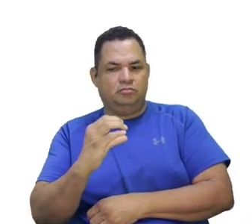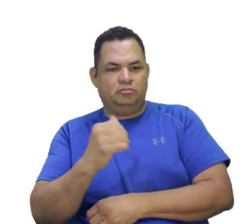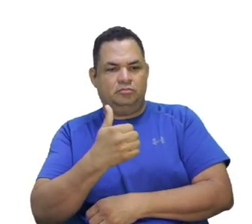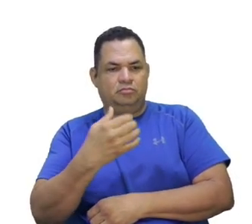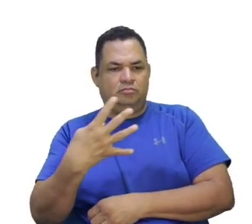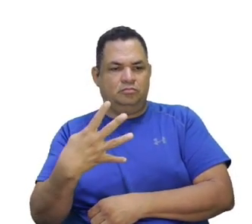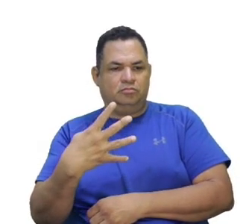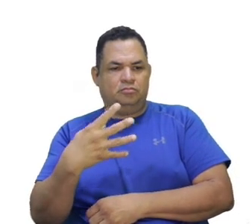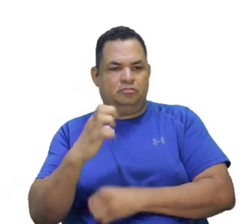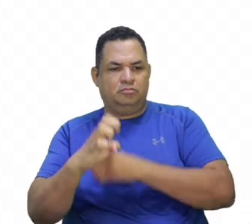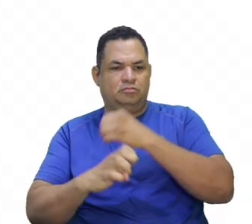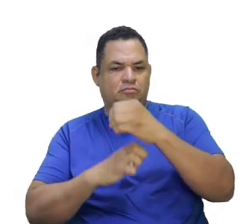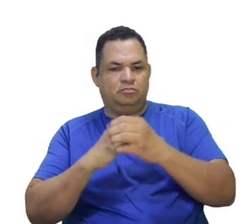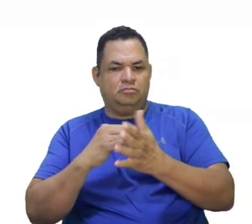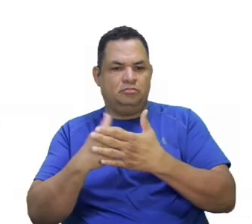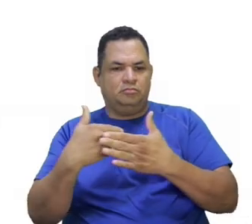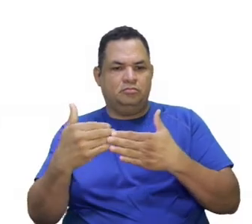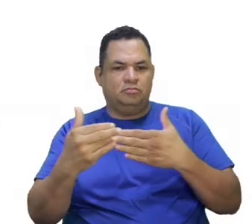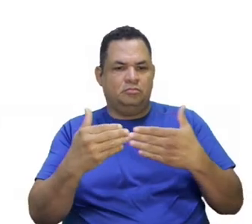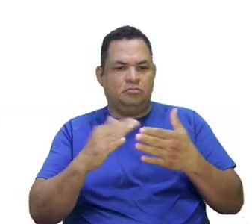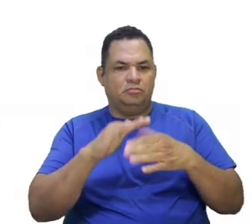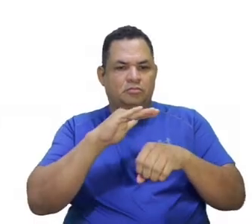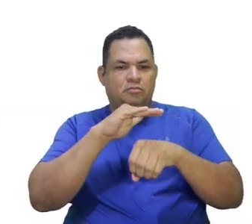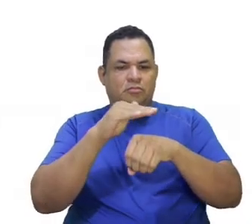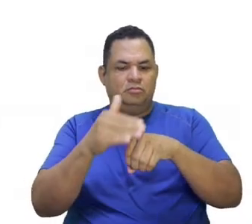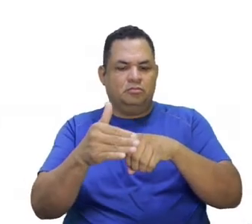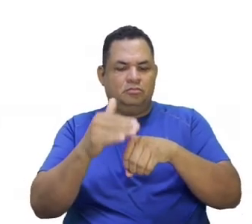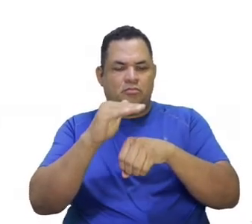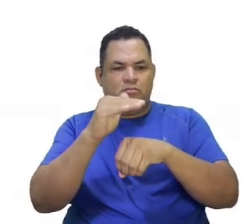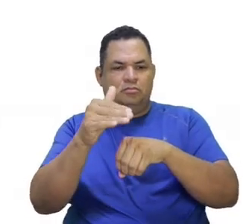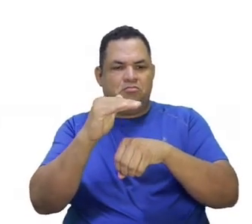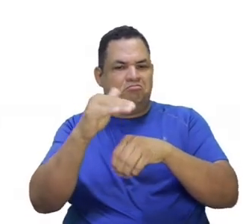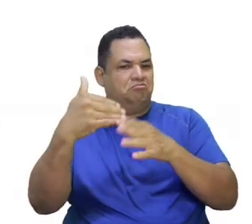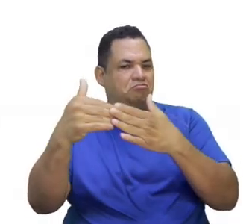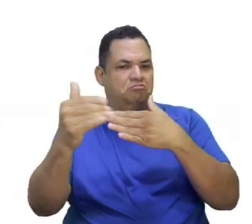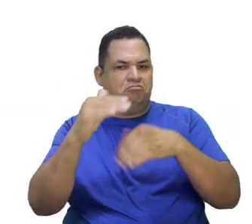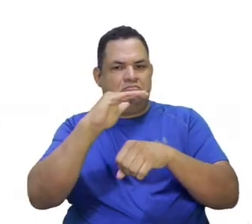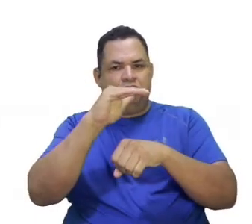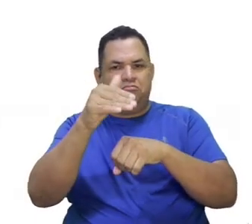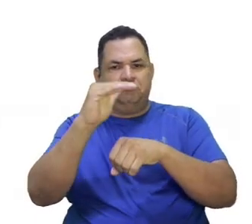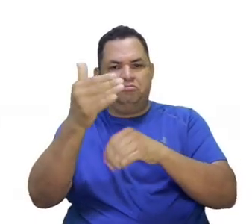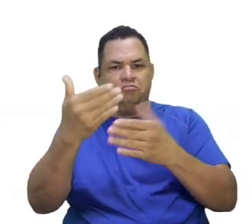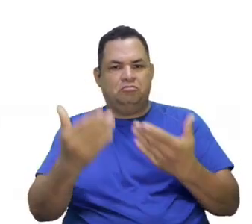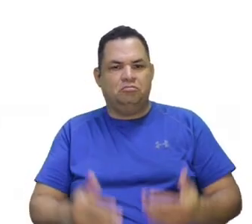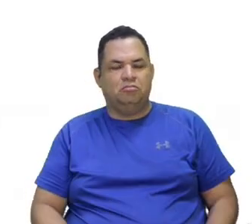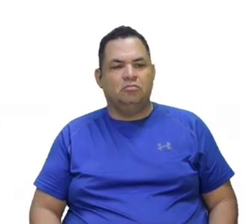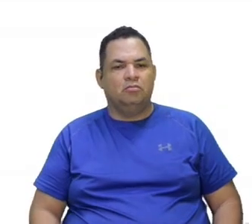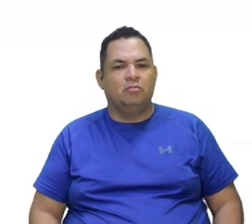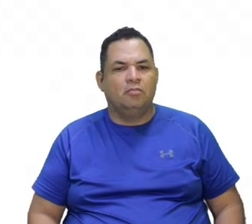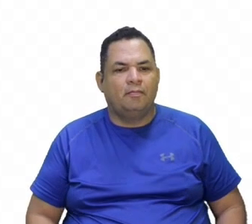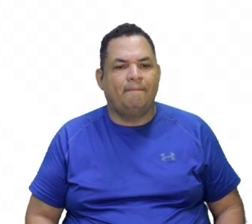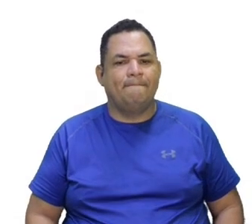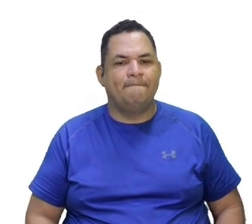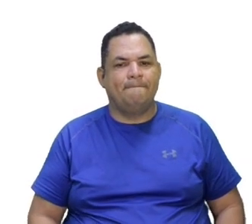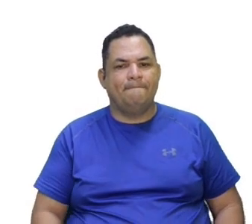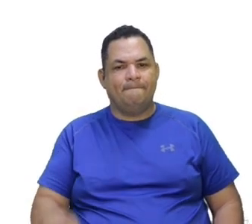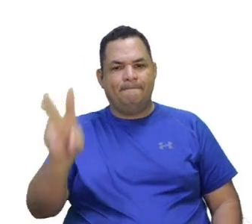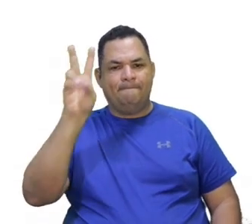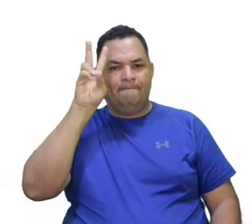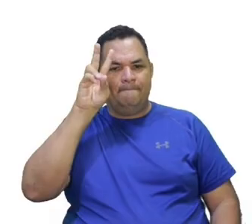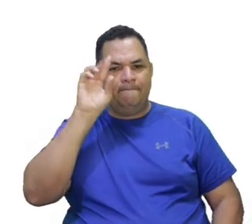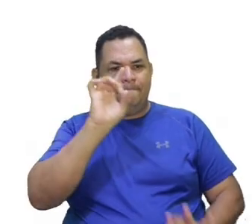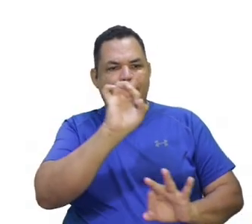14 elétrons, independente de em qual camada esse subnível esteja. Vocês lembram